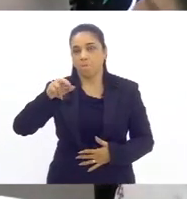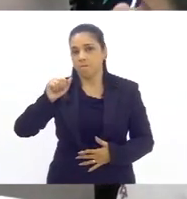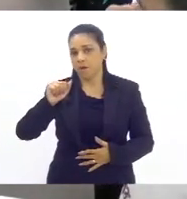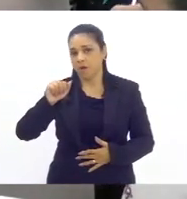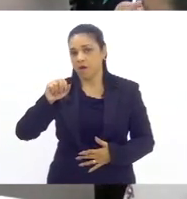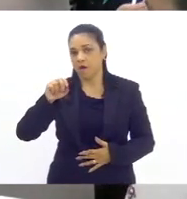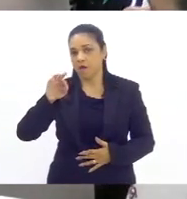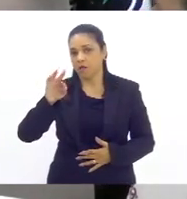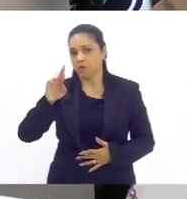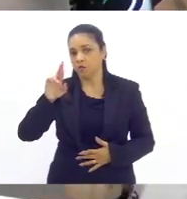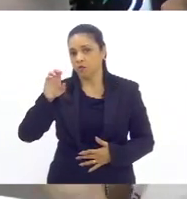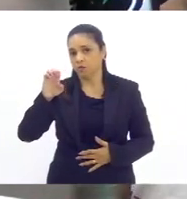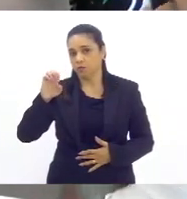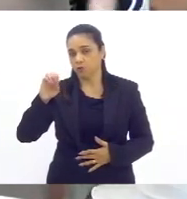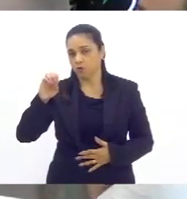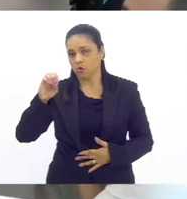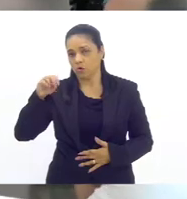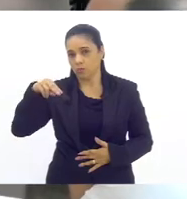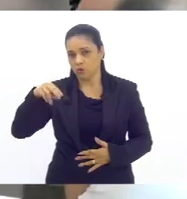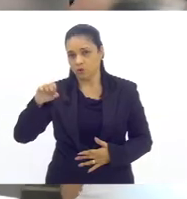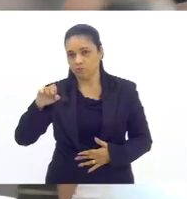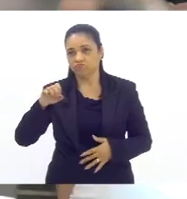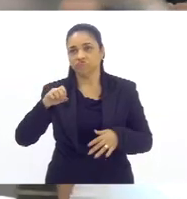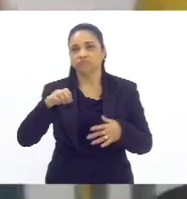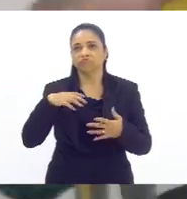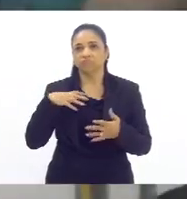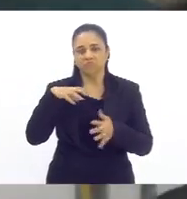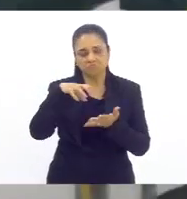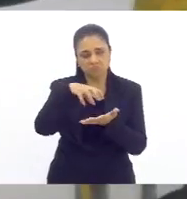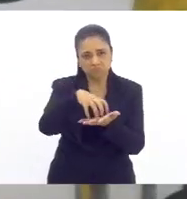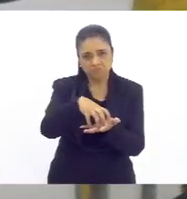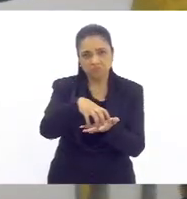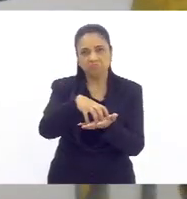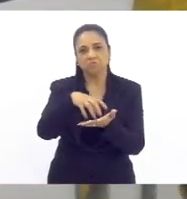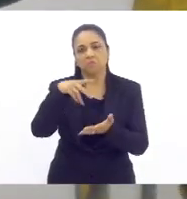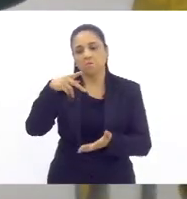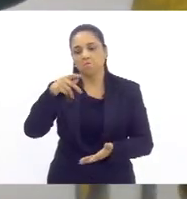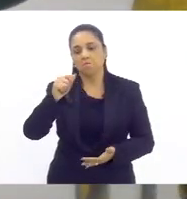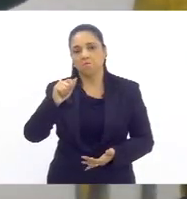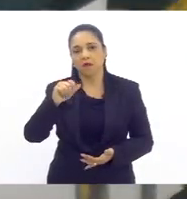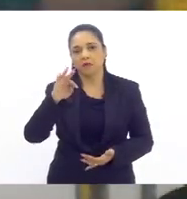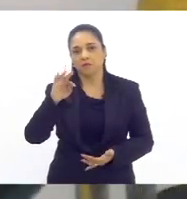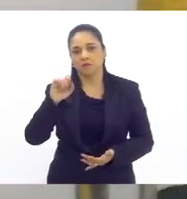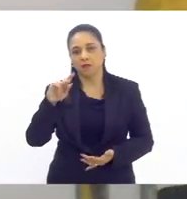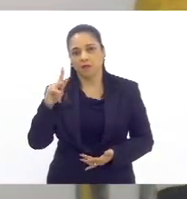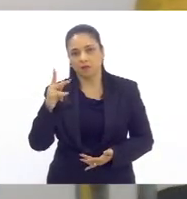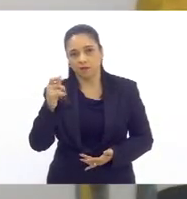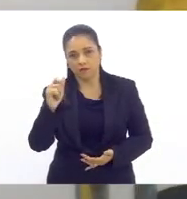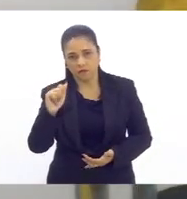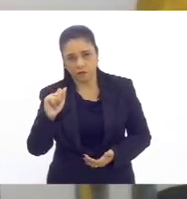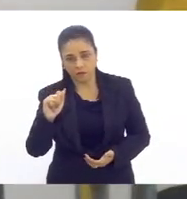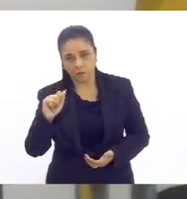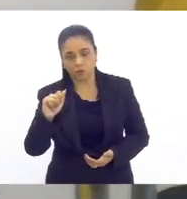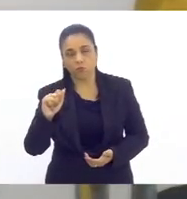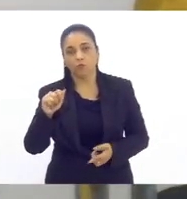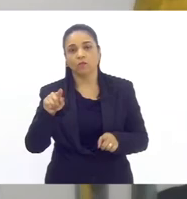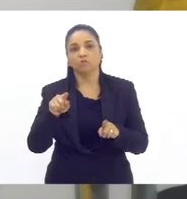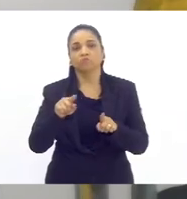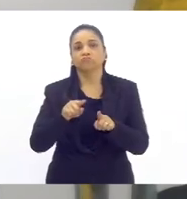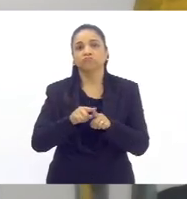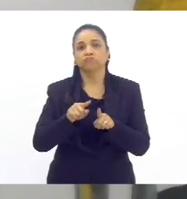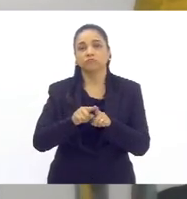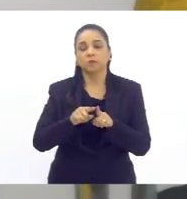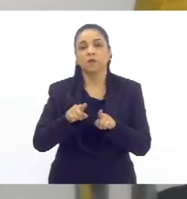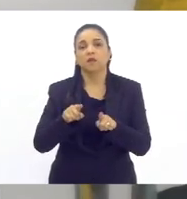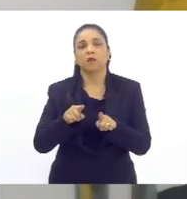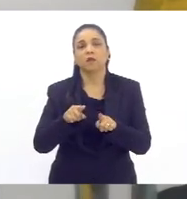foi batalhão das motos foi o Batalhão Florestal fez mestrado na UFF e aqui criou a Chica